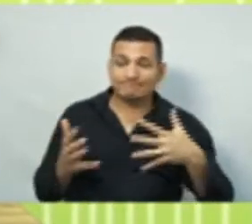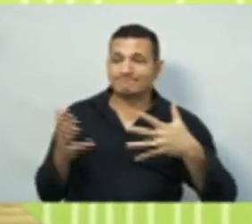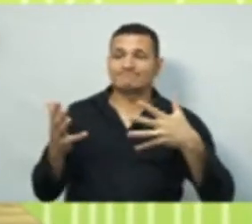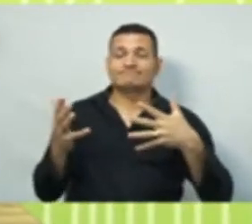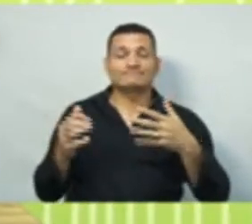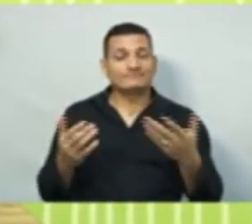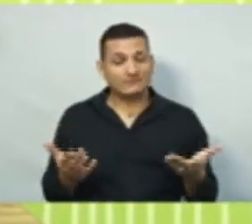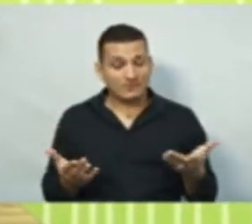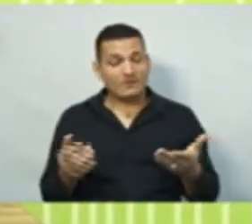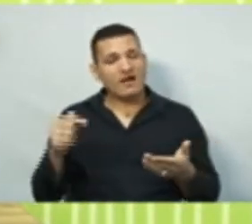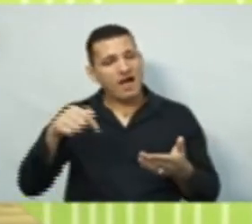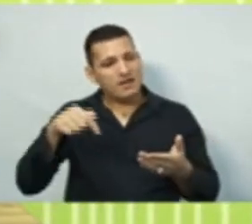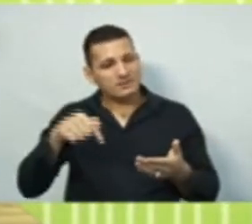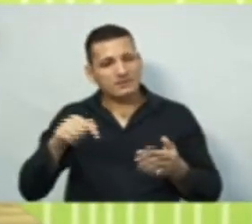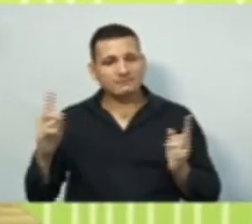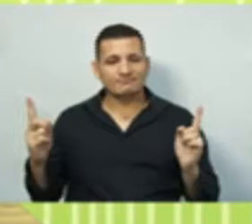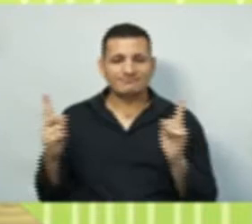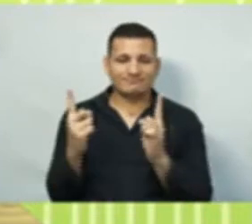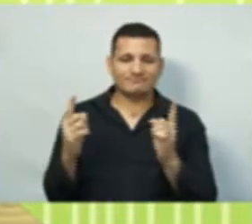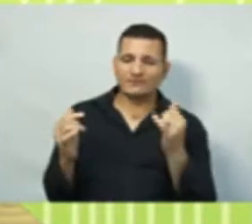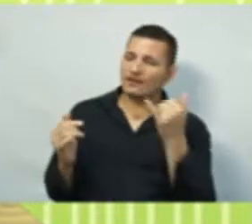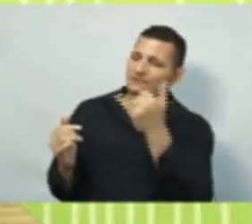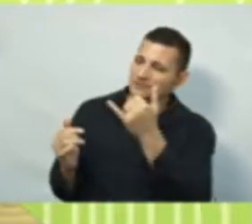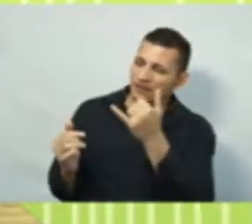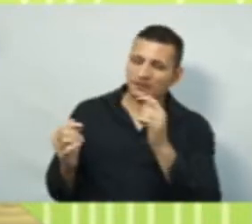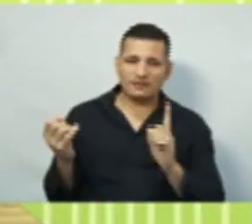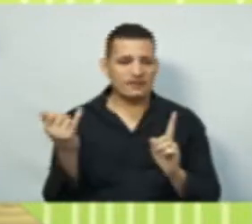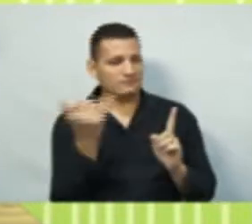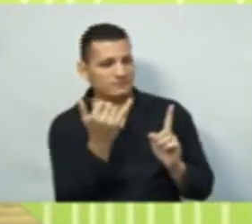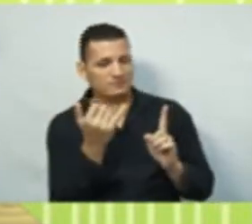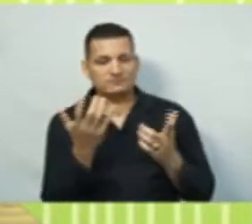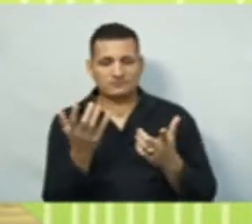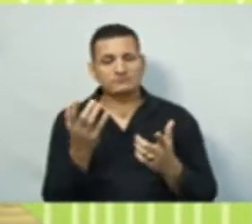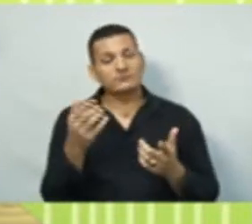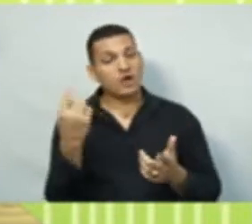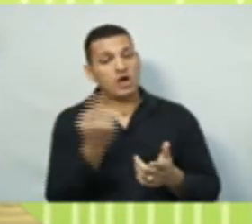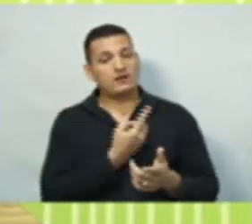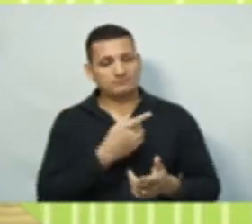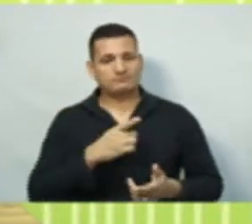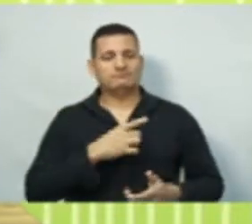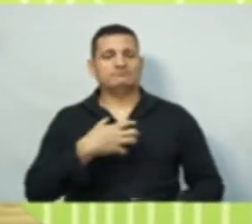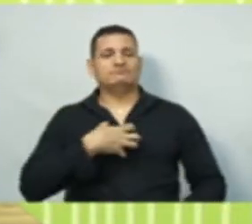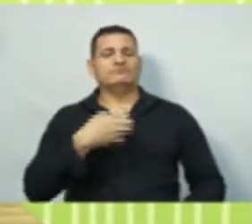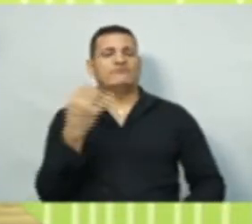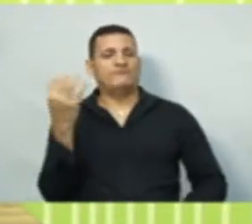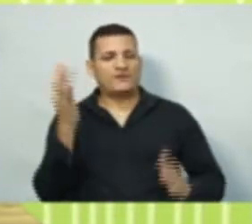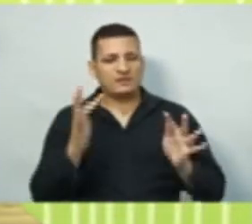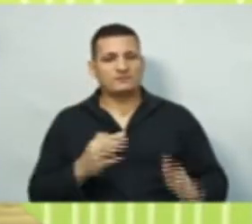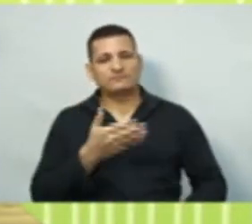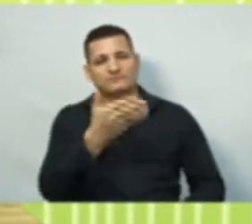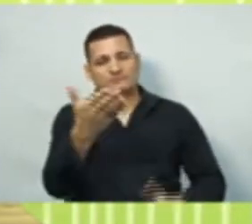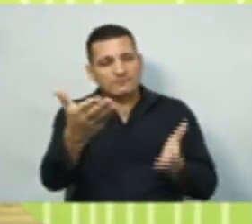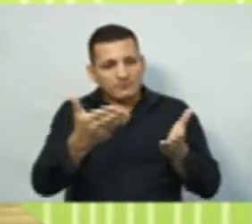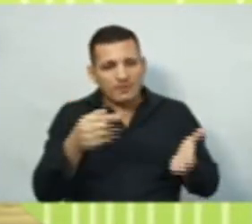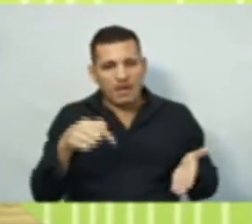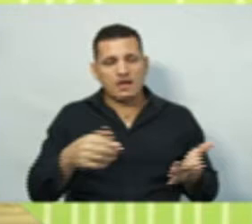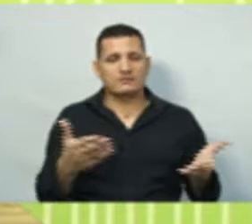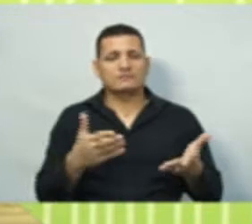colega e dissemos: estamos muito felizes de ter vocês aqui. Ele vai levar isso no